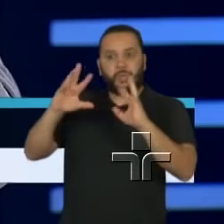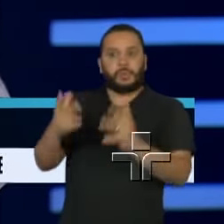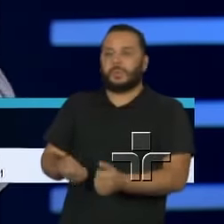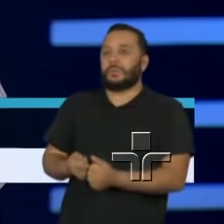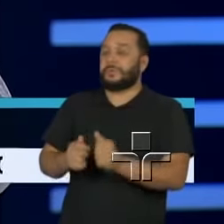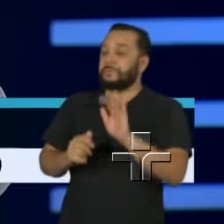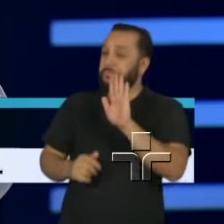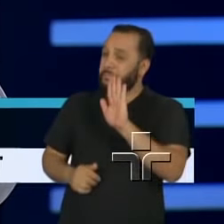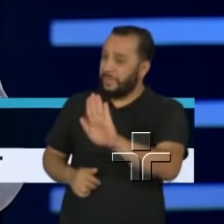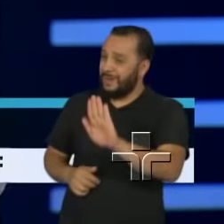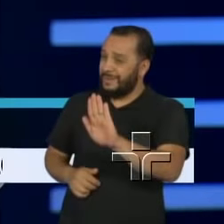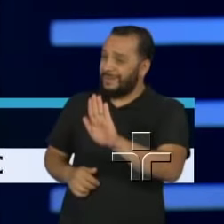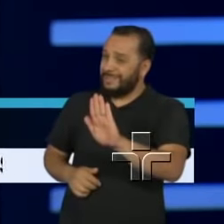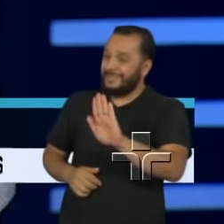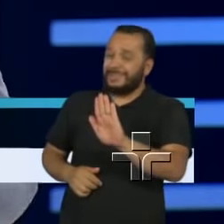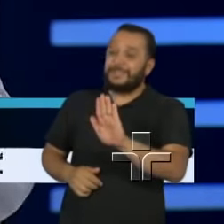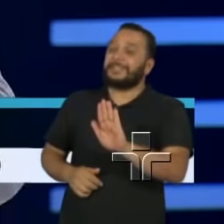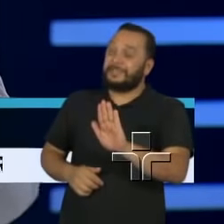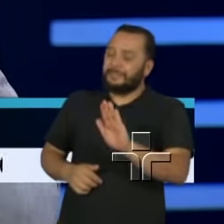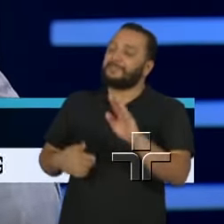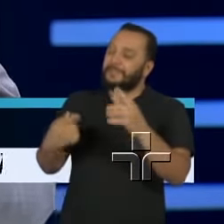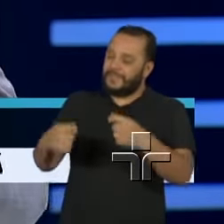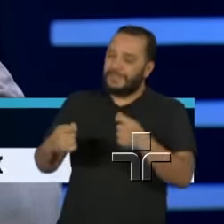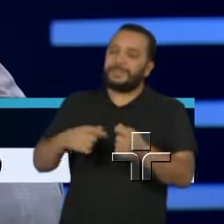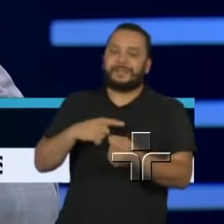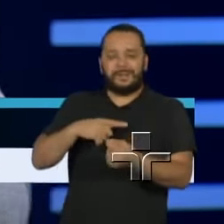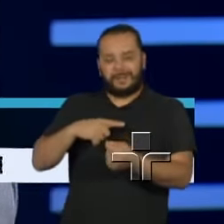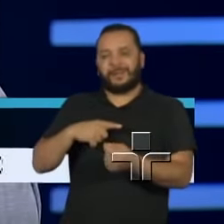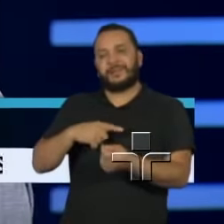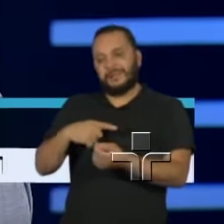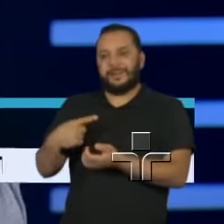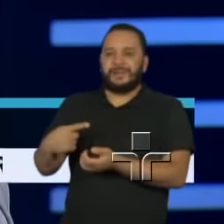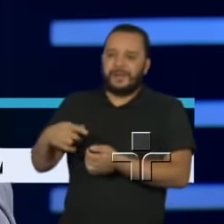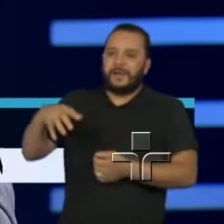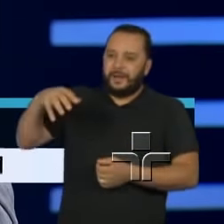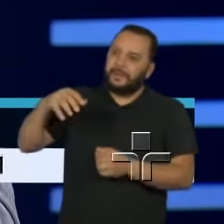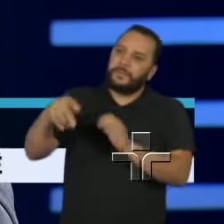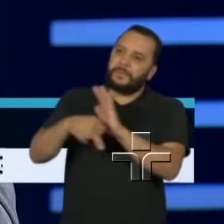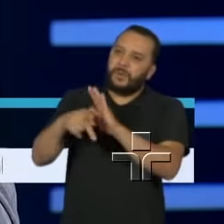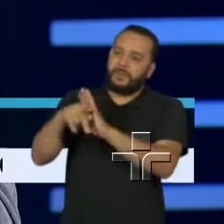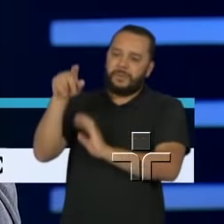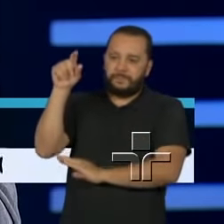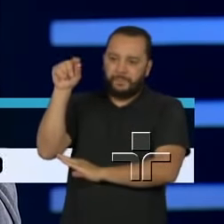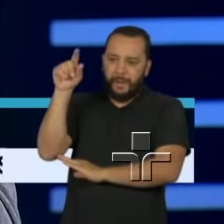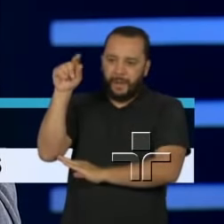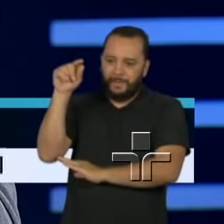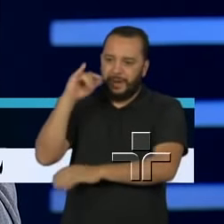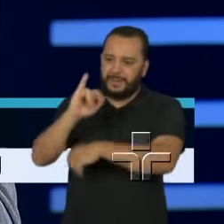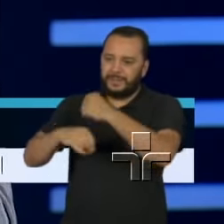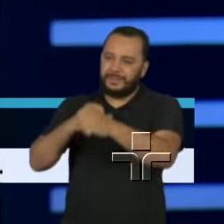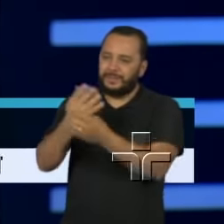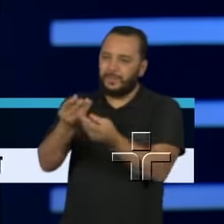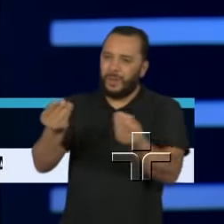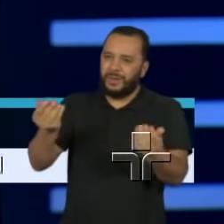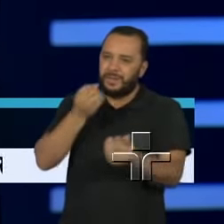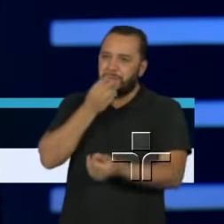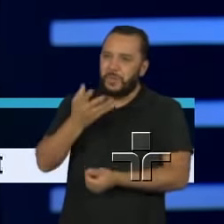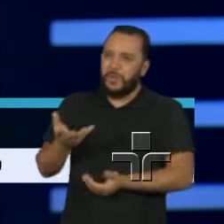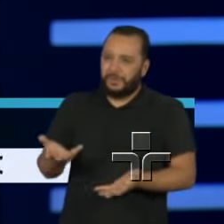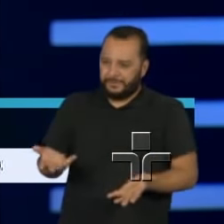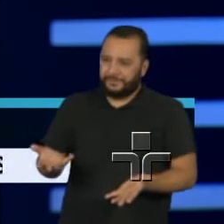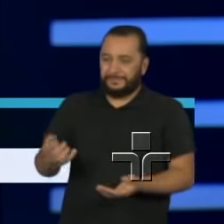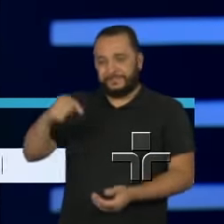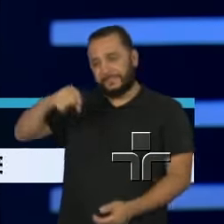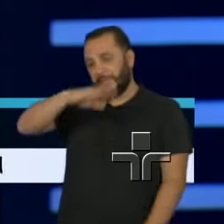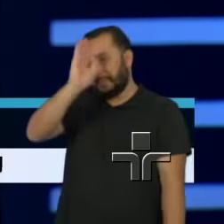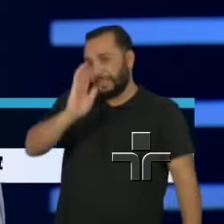só que tem uma questão que precisa combinar aí com a infraestrutura toda necessária para permitir que esse tipo de coisa aconteça. No Brasil, em especial,